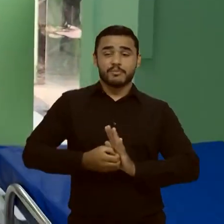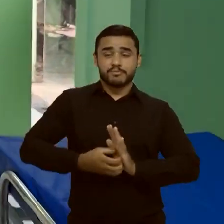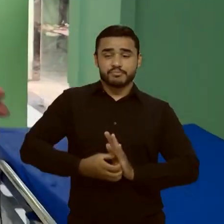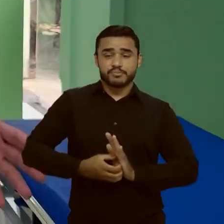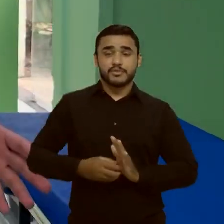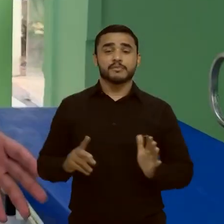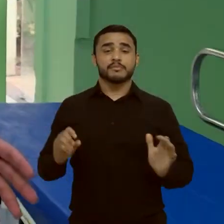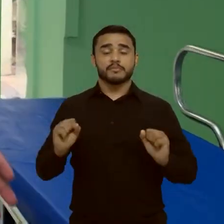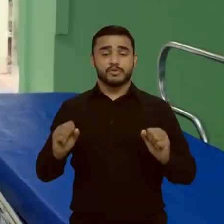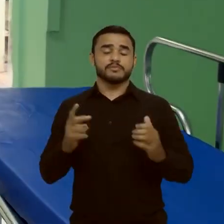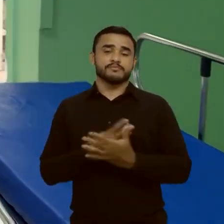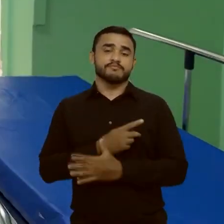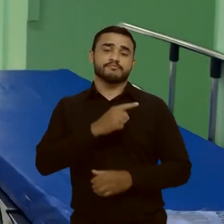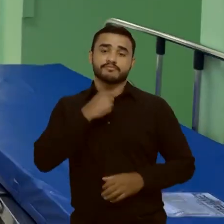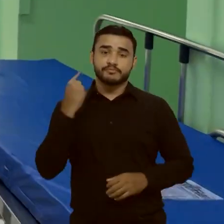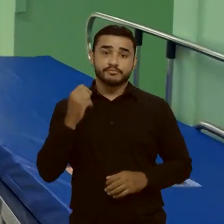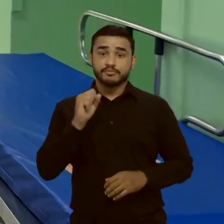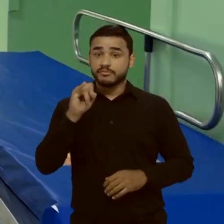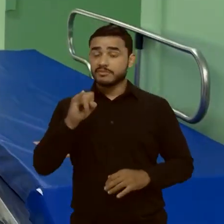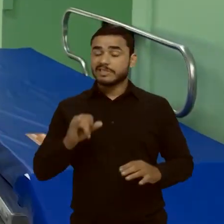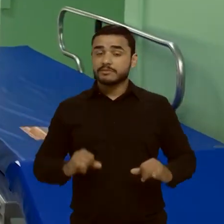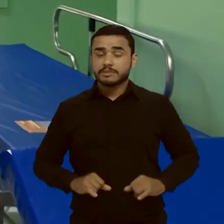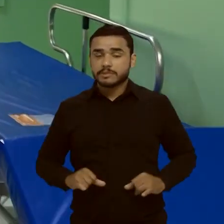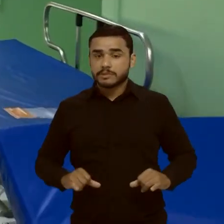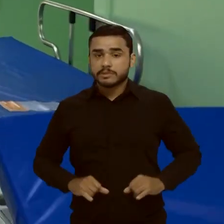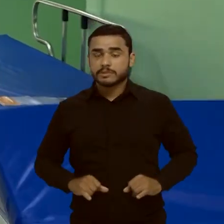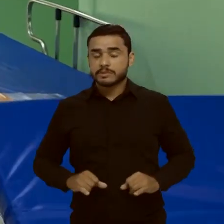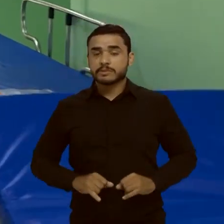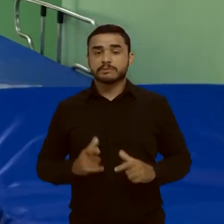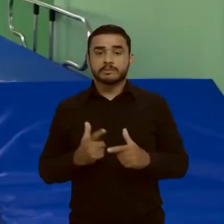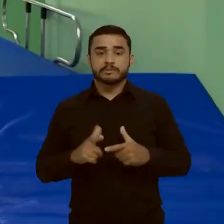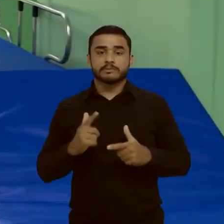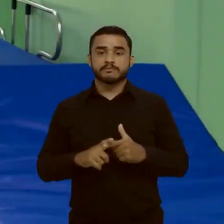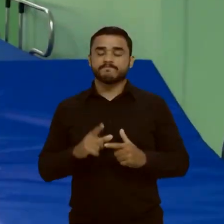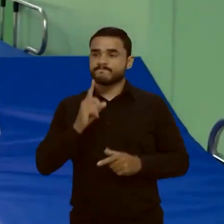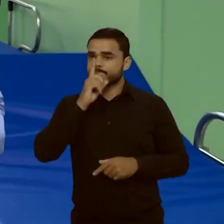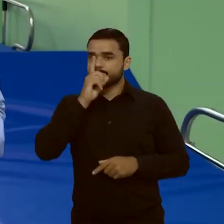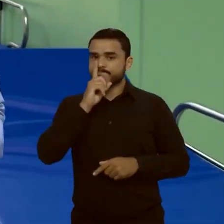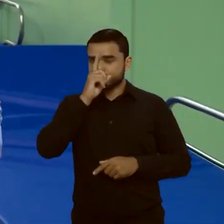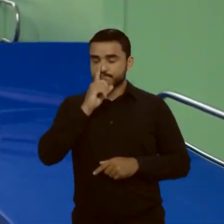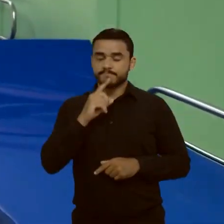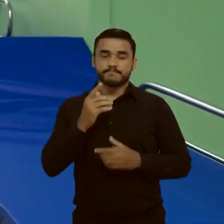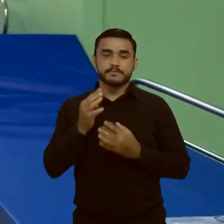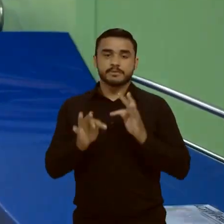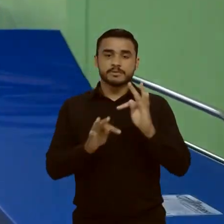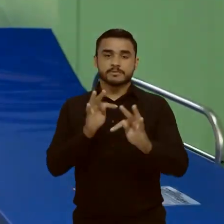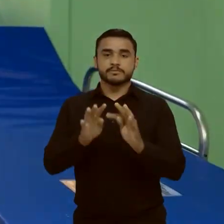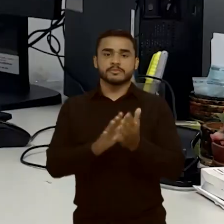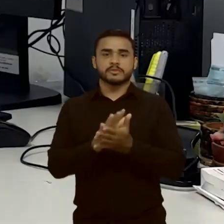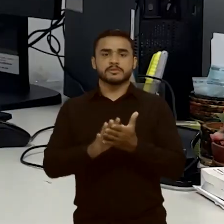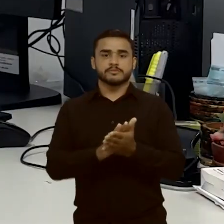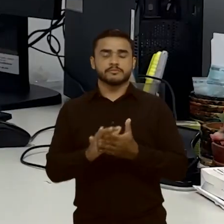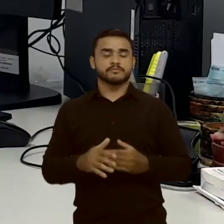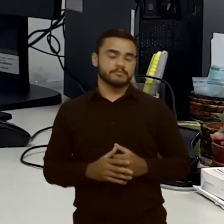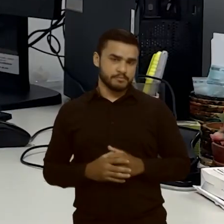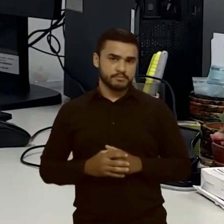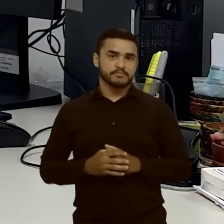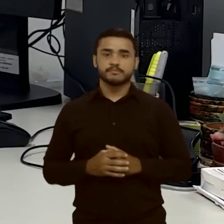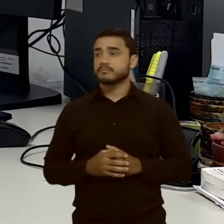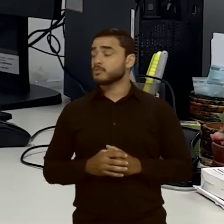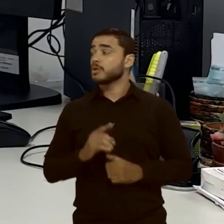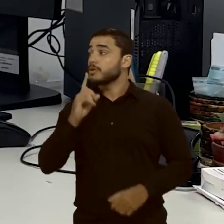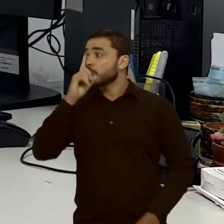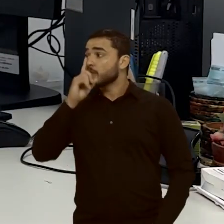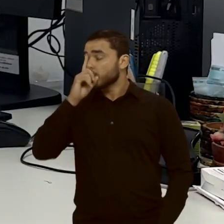paciente, caso a pessoa sofra complicações do problema e não receba o tratamento adequado a tempo. O risco é de ter